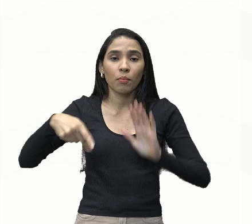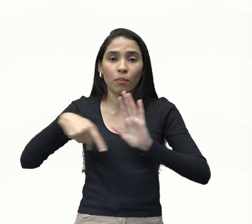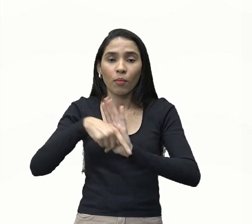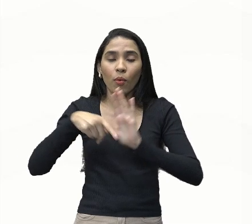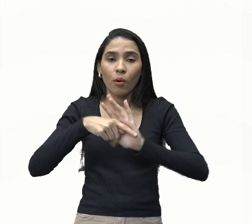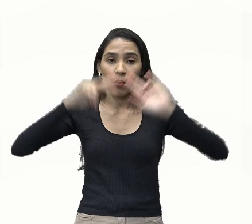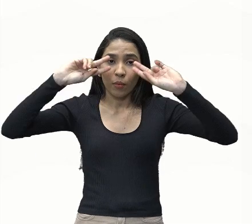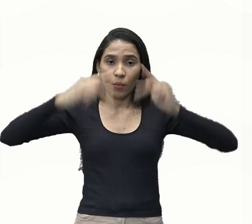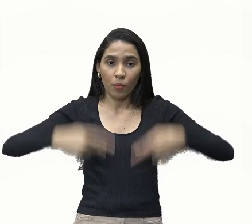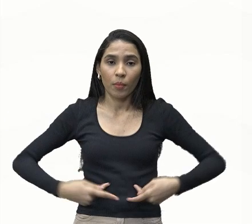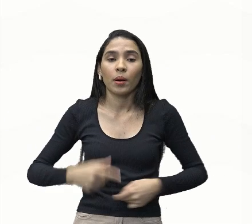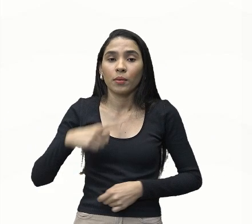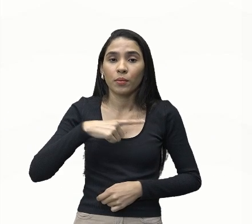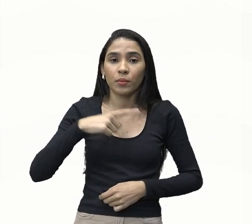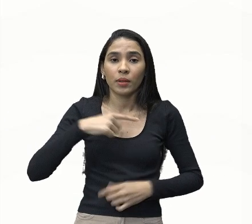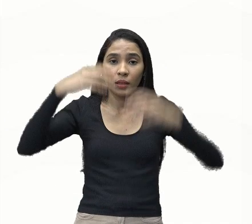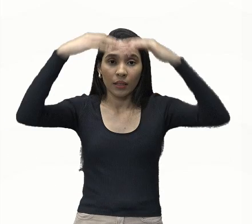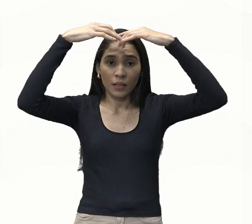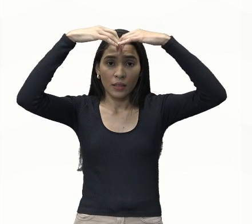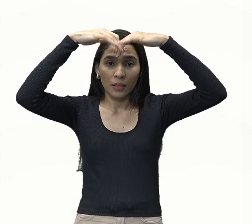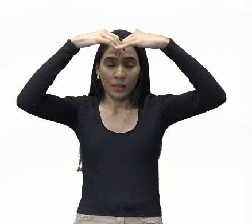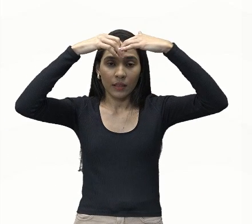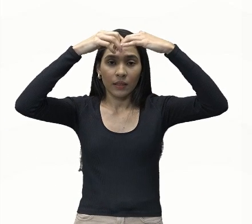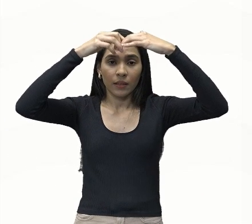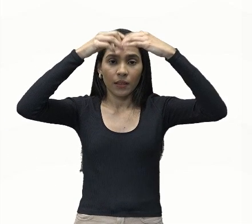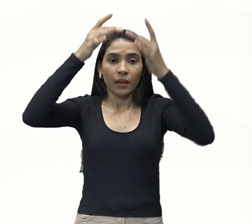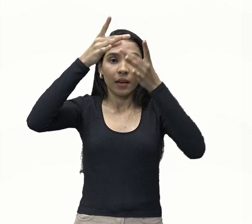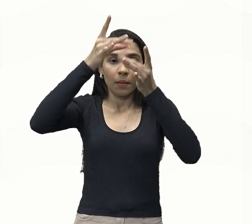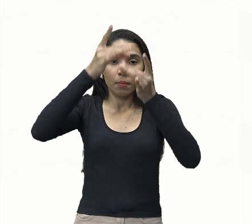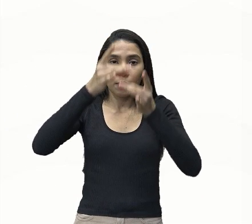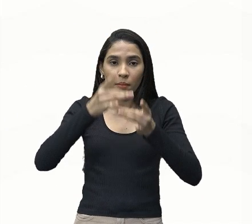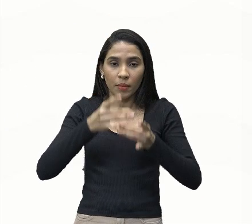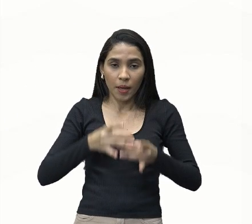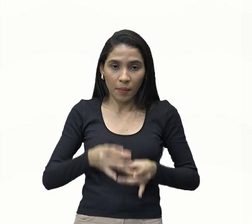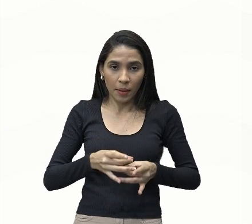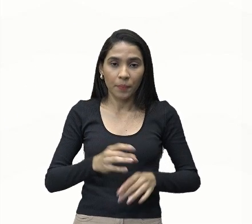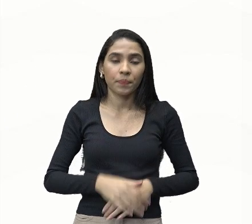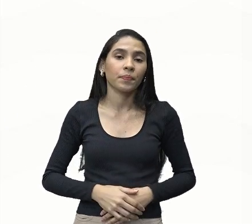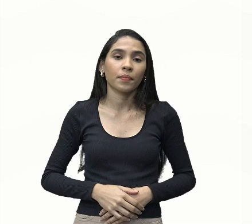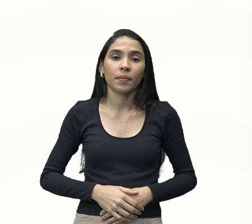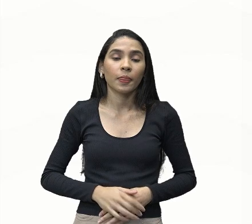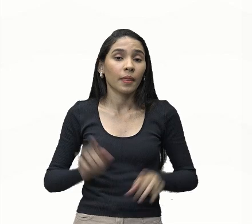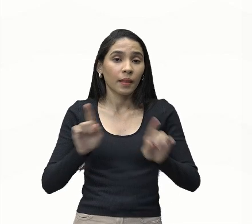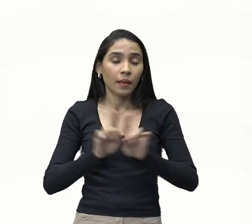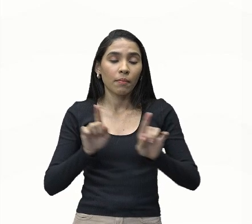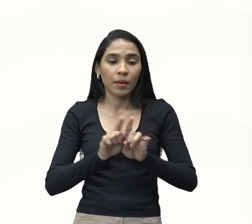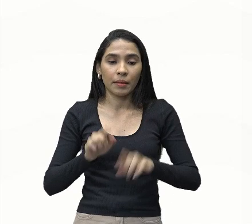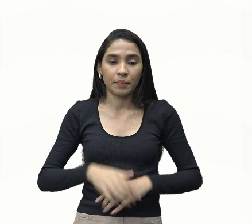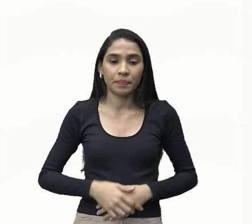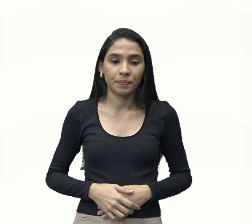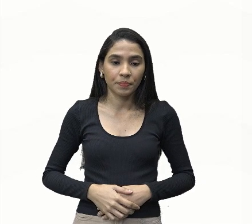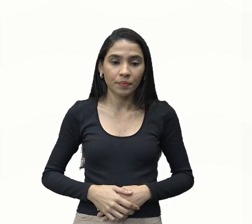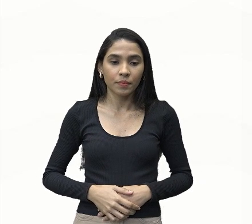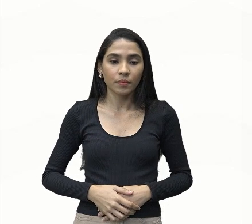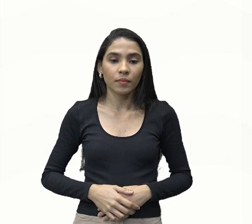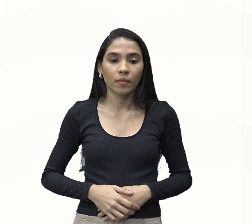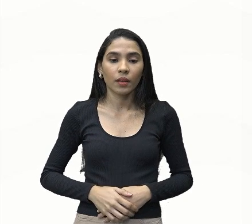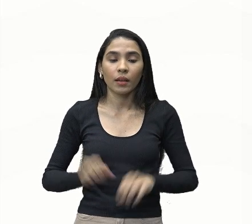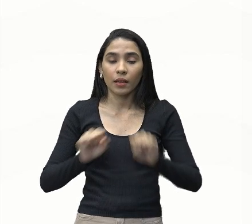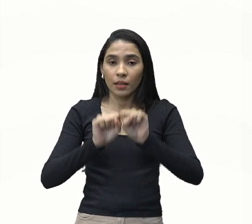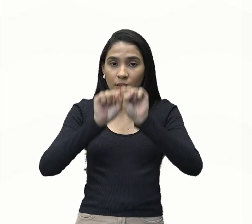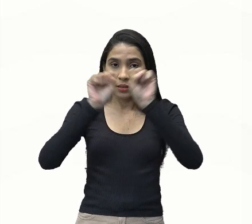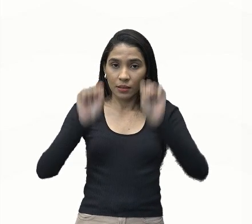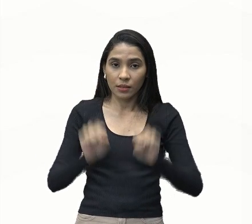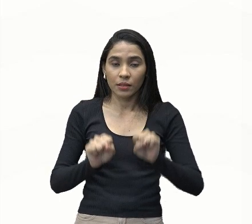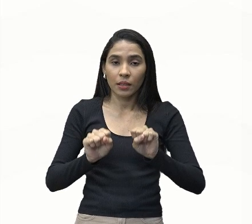humano, onde eu tenho encéfalo e medula espinal. Além do sistema nervoso central, temos também aqui o